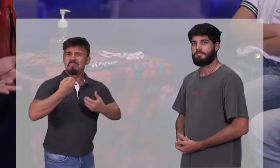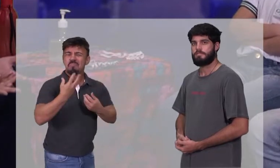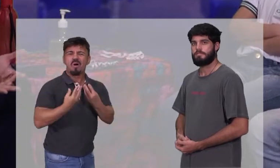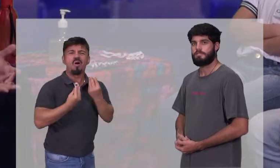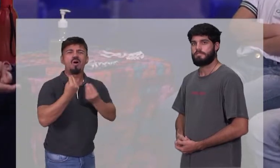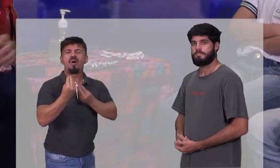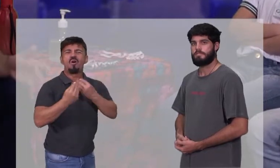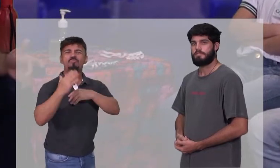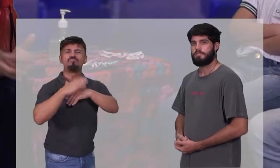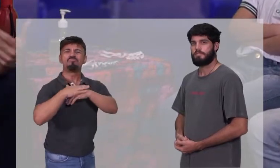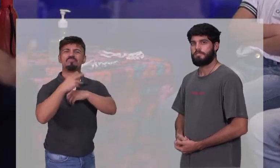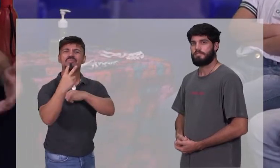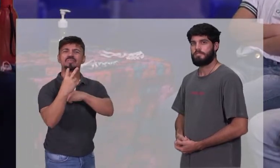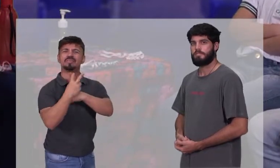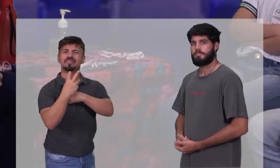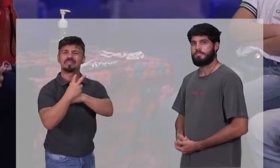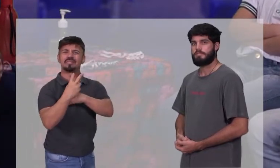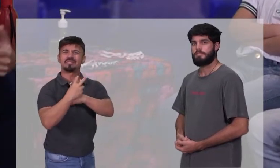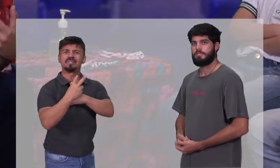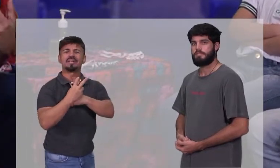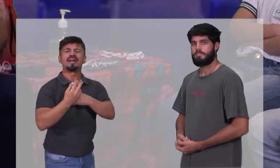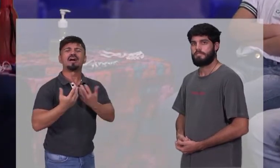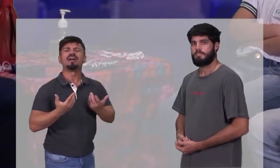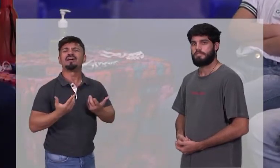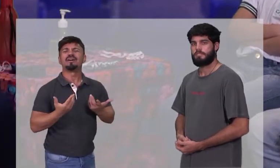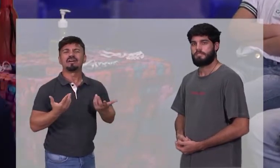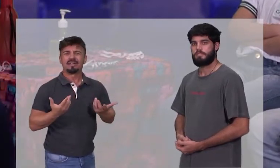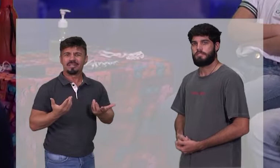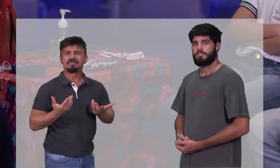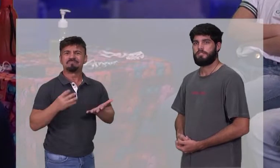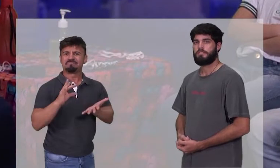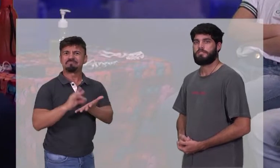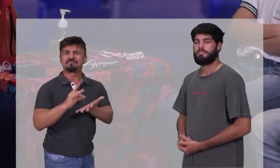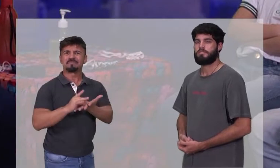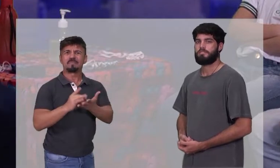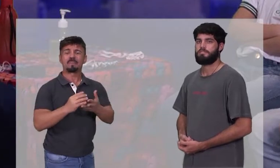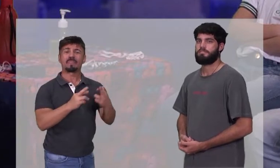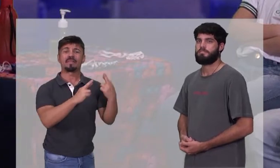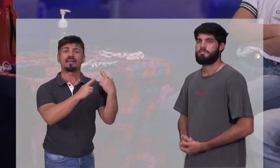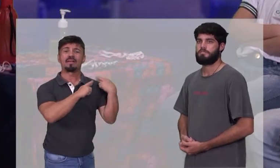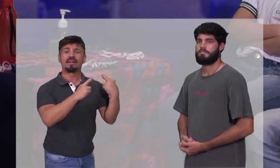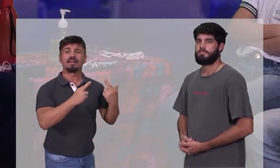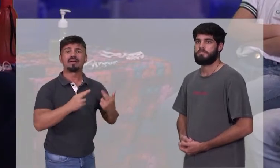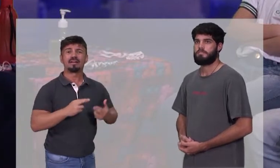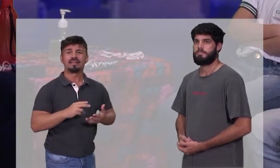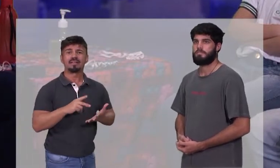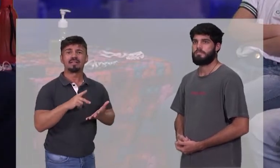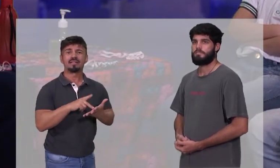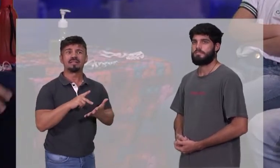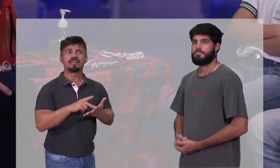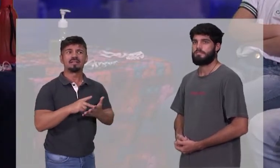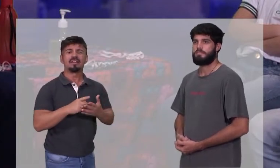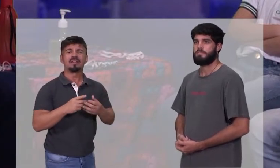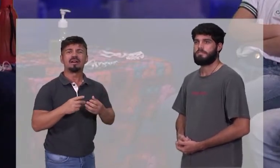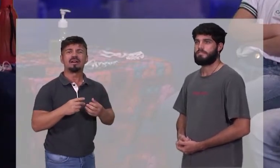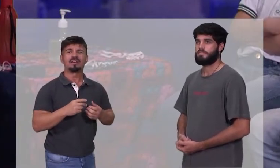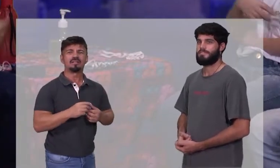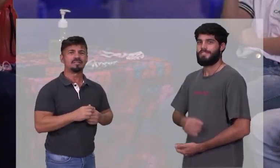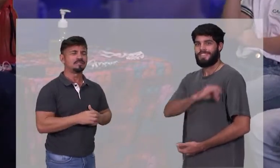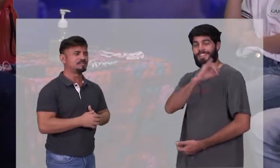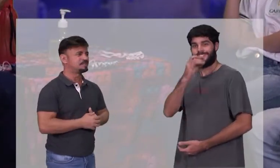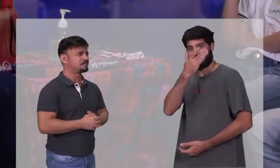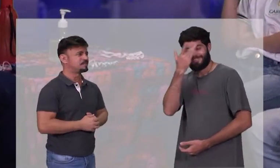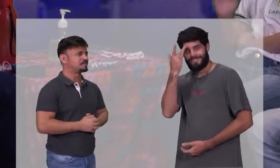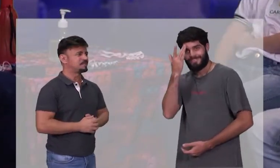autoestima e autoconhecimento. E hoje eles vão falar um pouquinho sobre esse autocuidado e essa responsabilidade, tá? Então, olha quem está